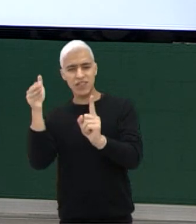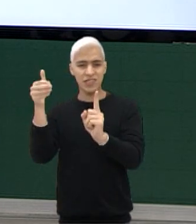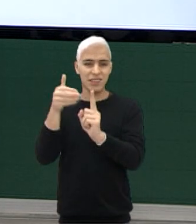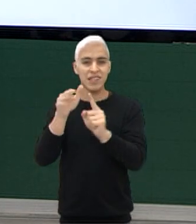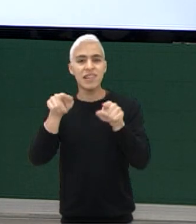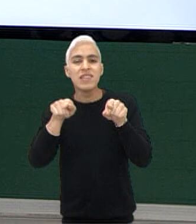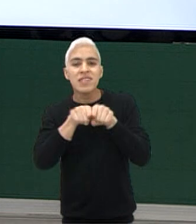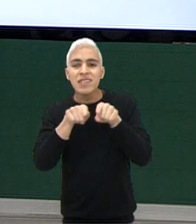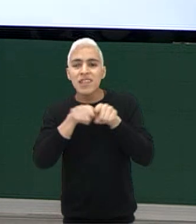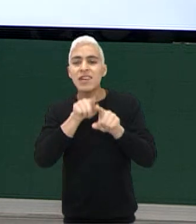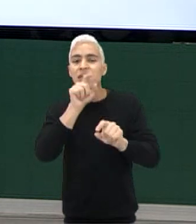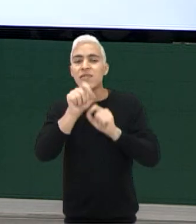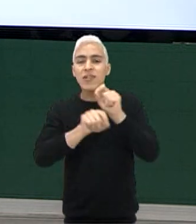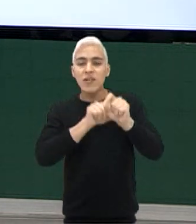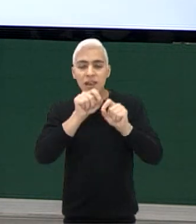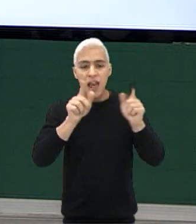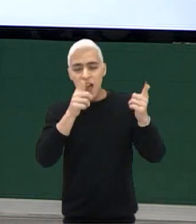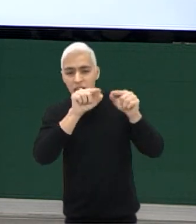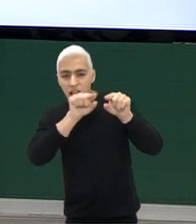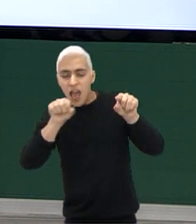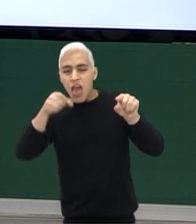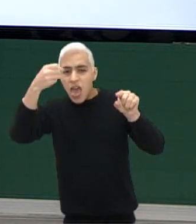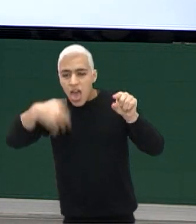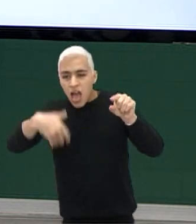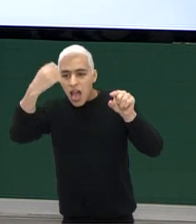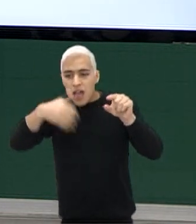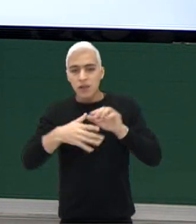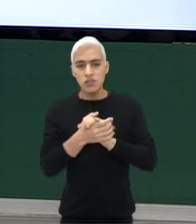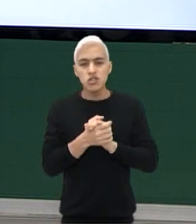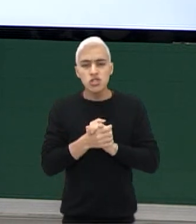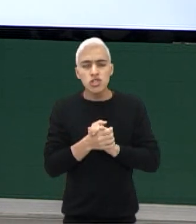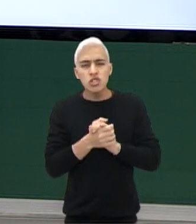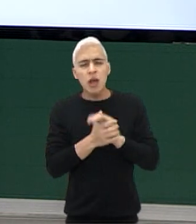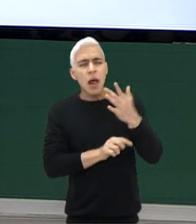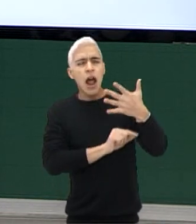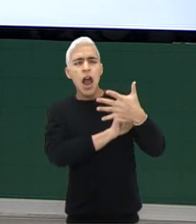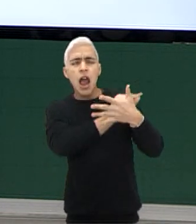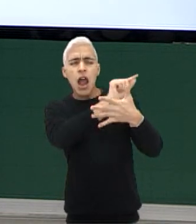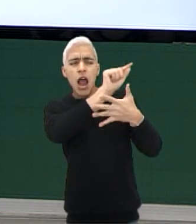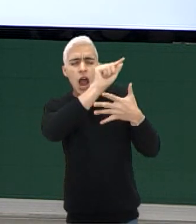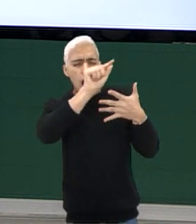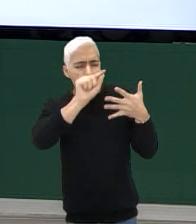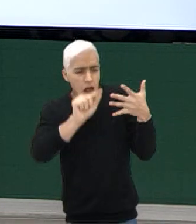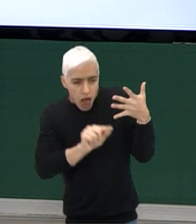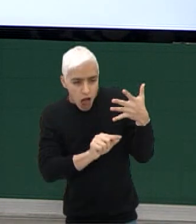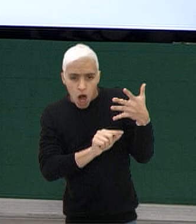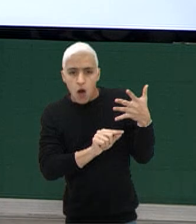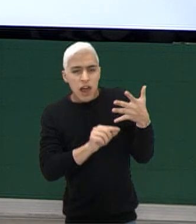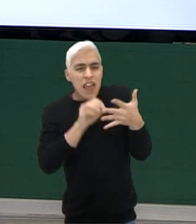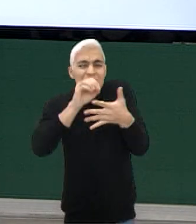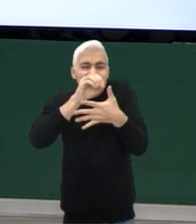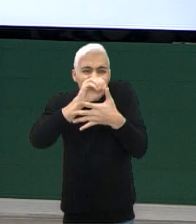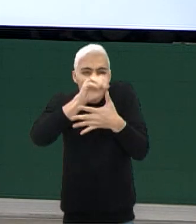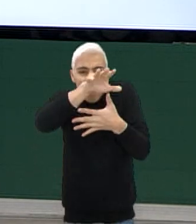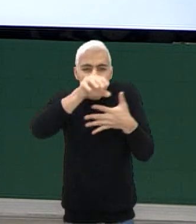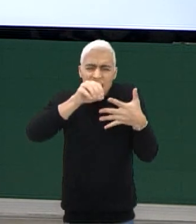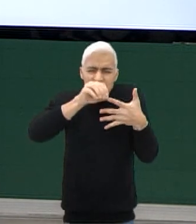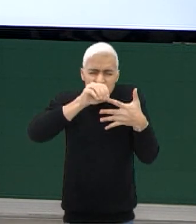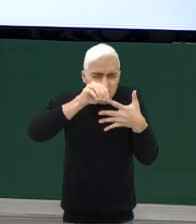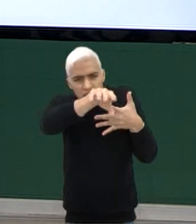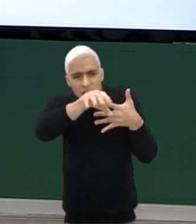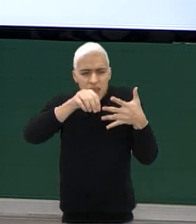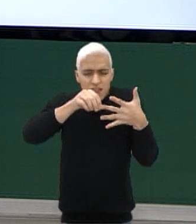e as apositivas. Em todas elas foram dadas dicas de como